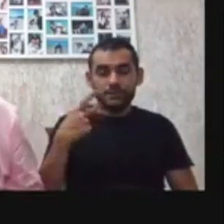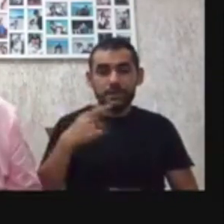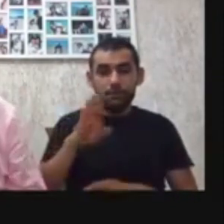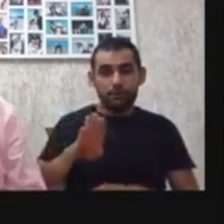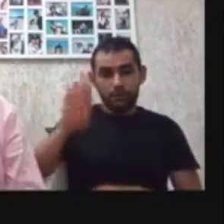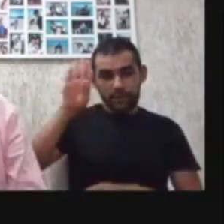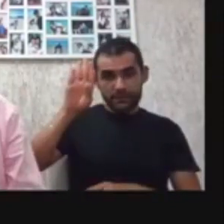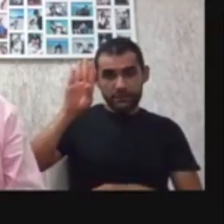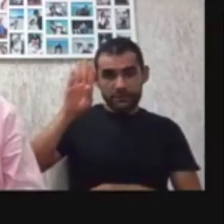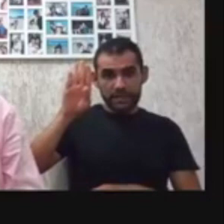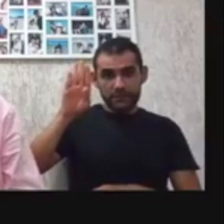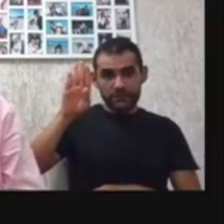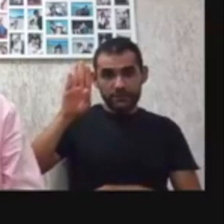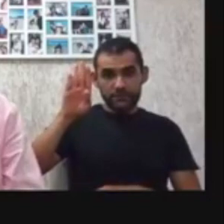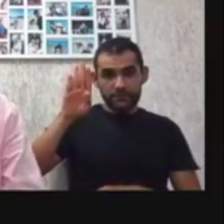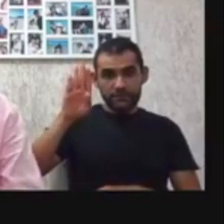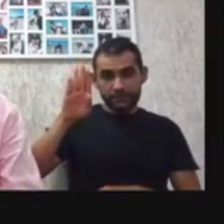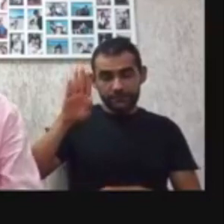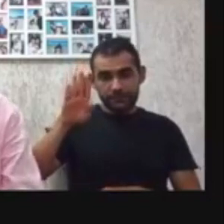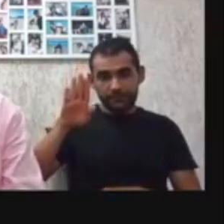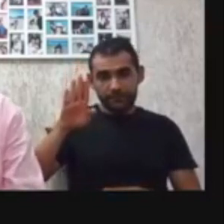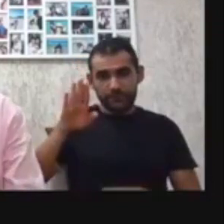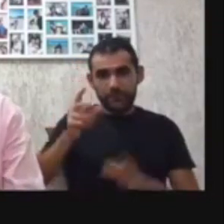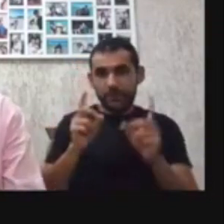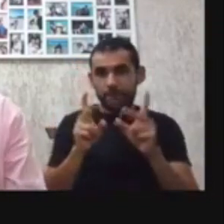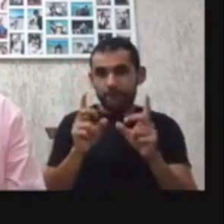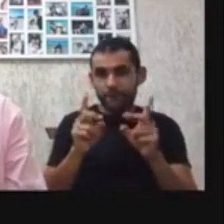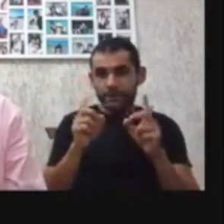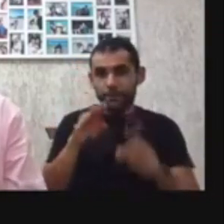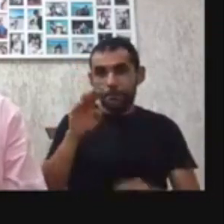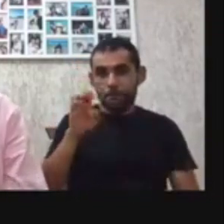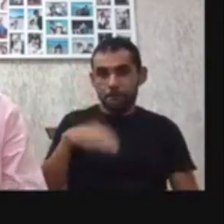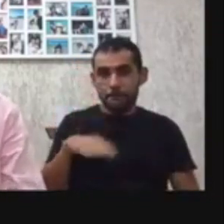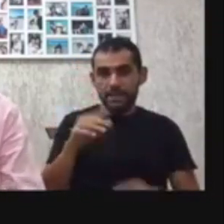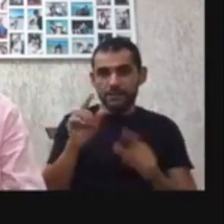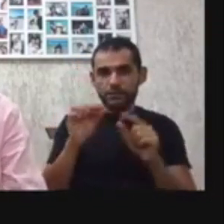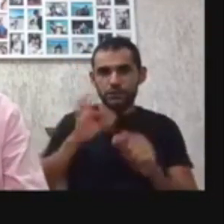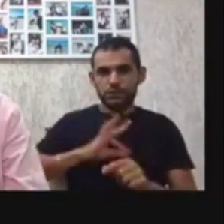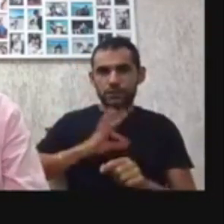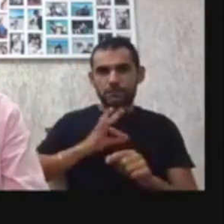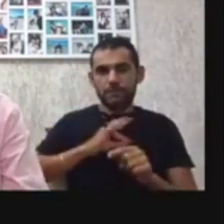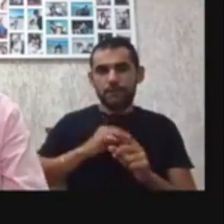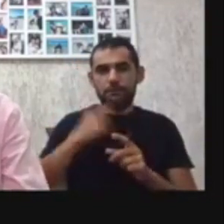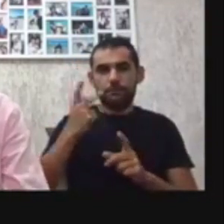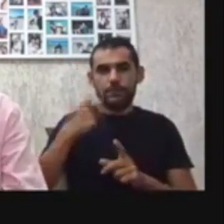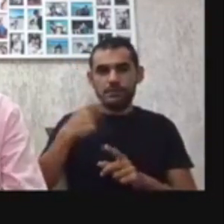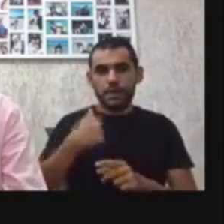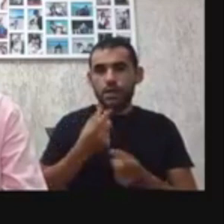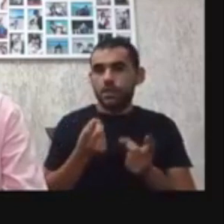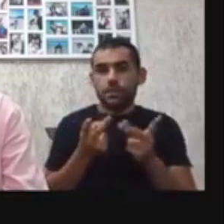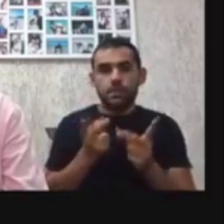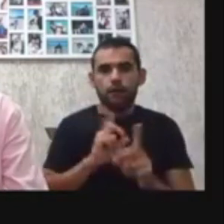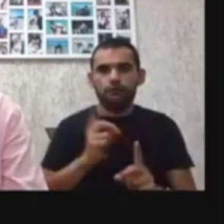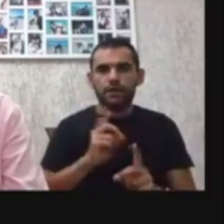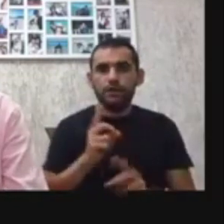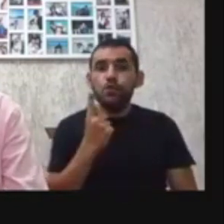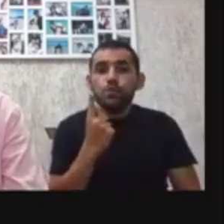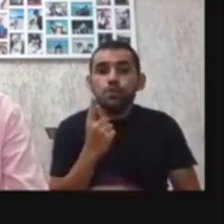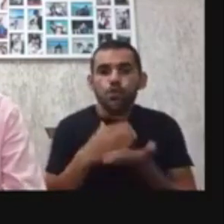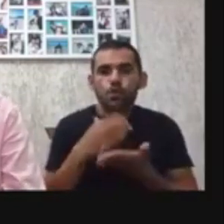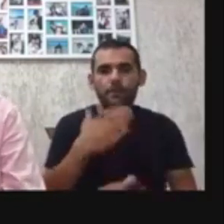o candidato vai vender os bens dele para gastar na política. Eu não vendo um copo da minha casa para gastar na